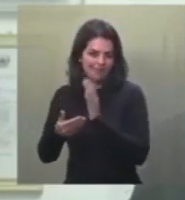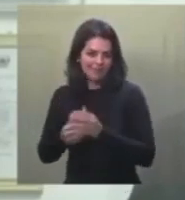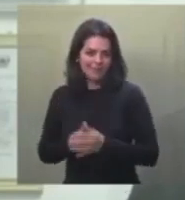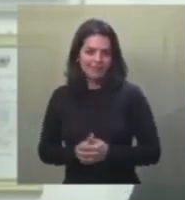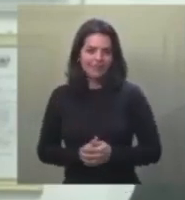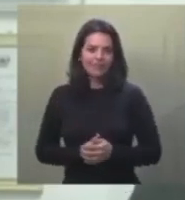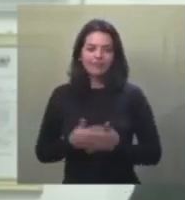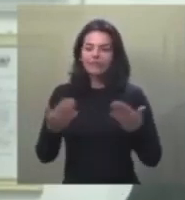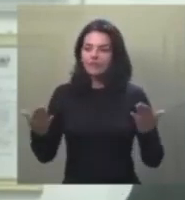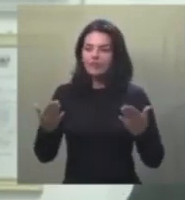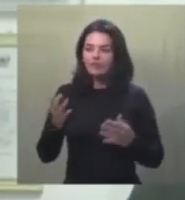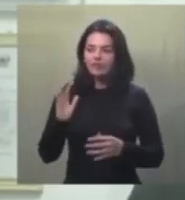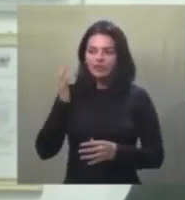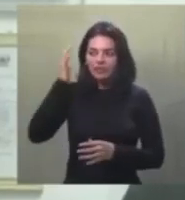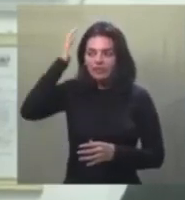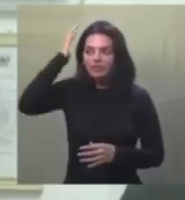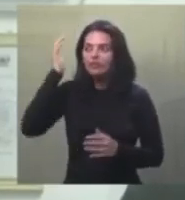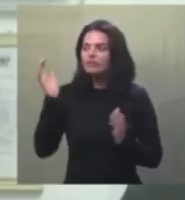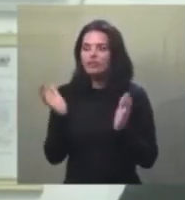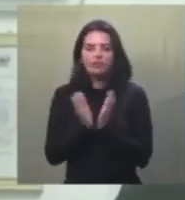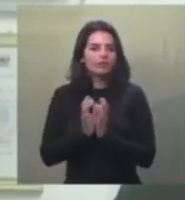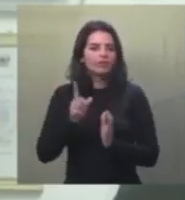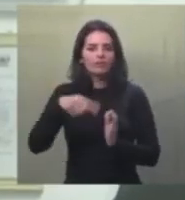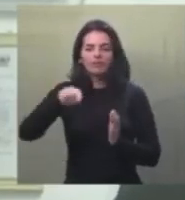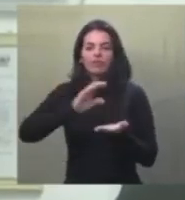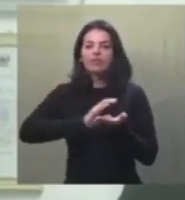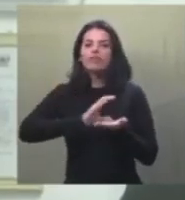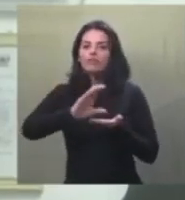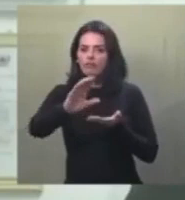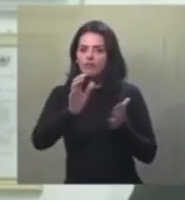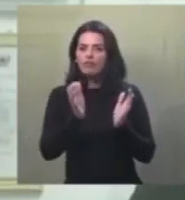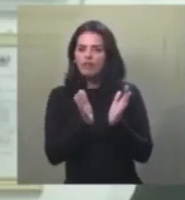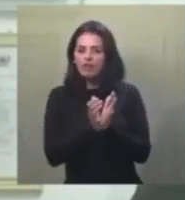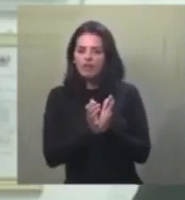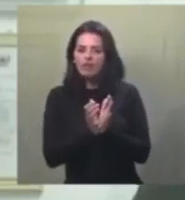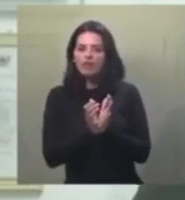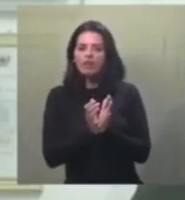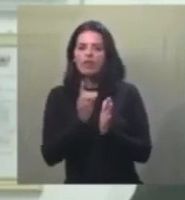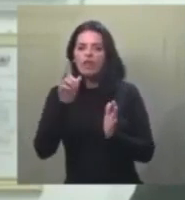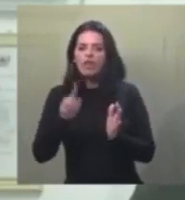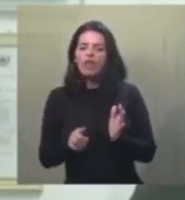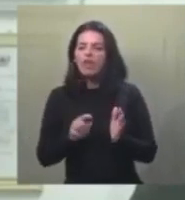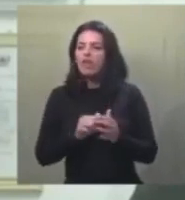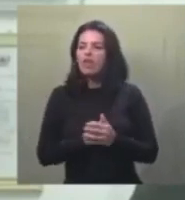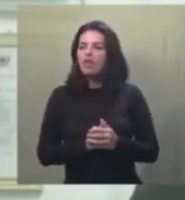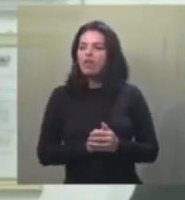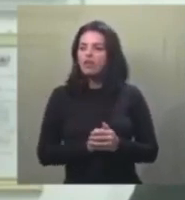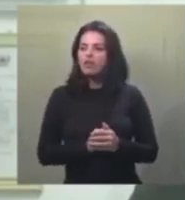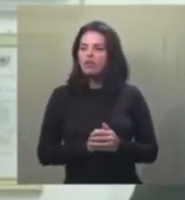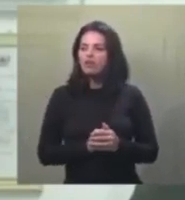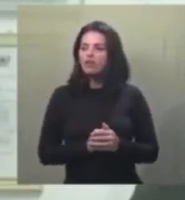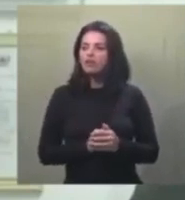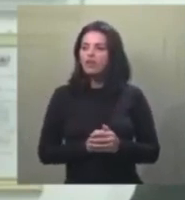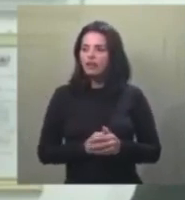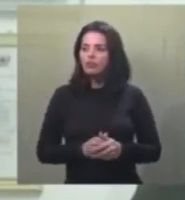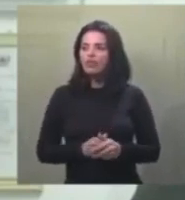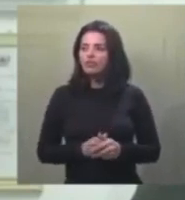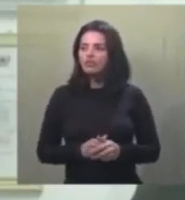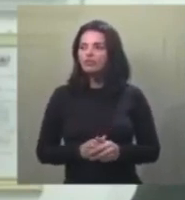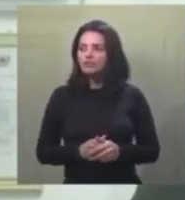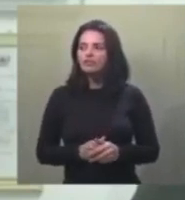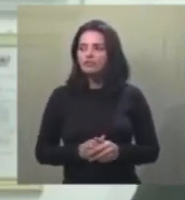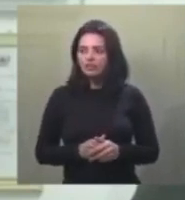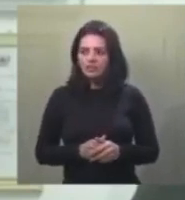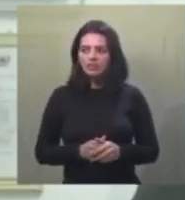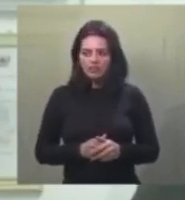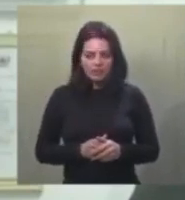manter uma verba da educação maior nas universidades é louvável. Conta, evidentemente, com o nosso apoio, teve muito reforço da